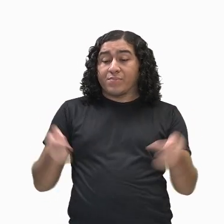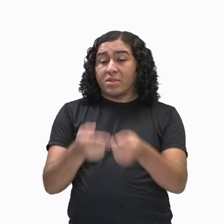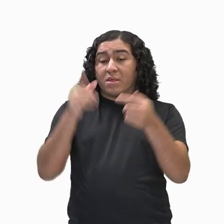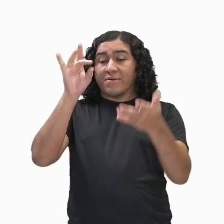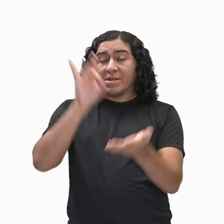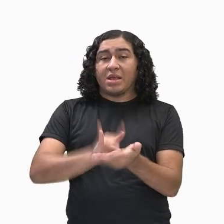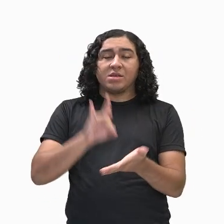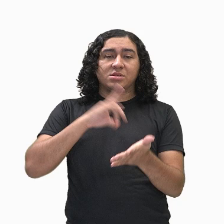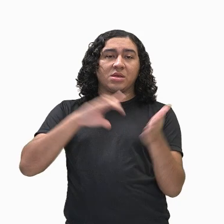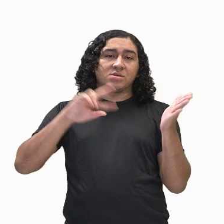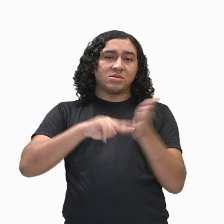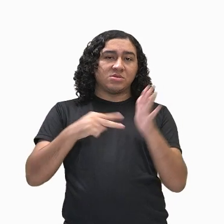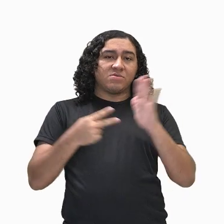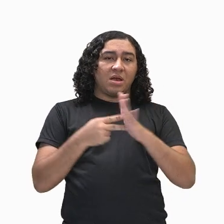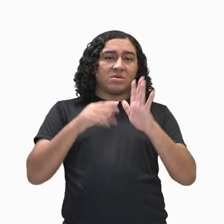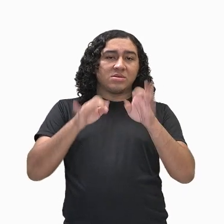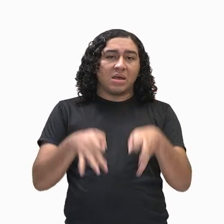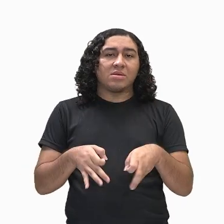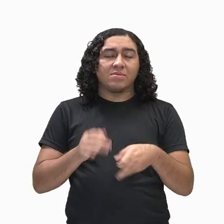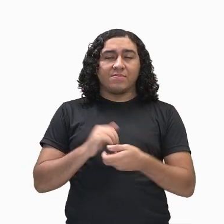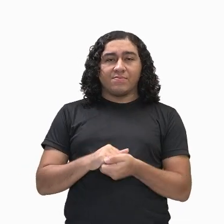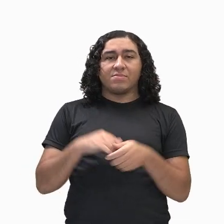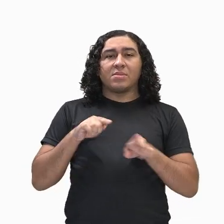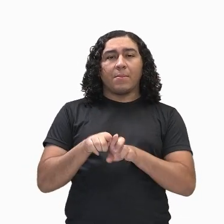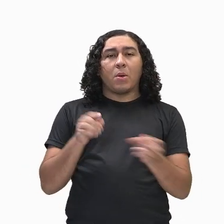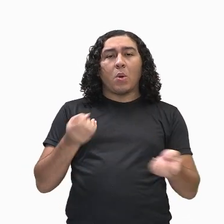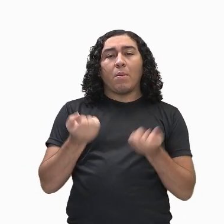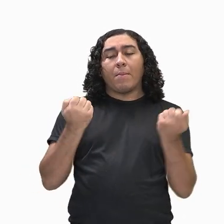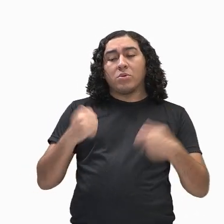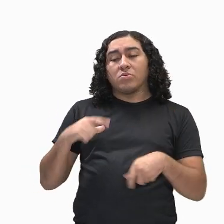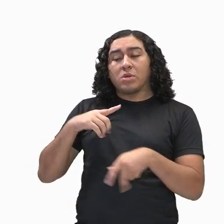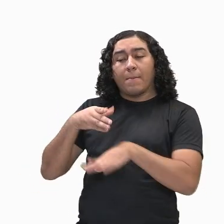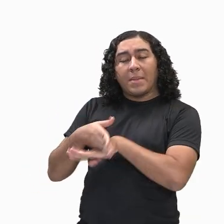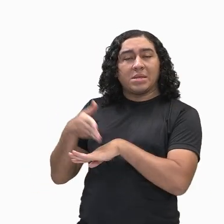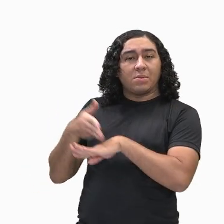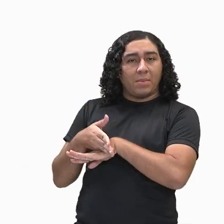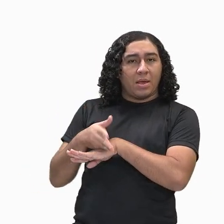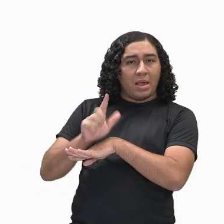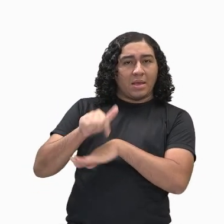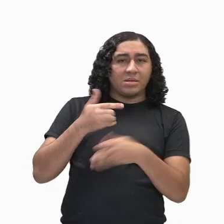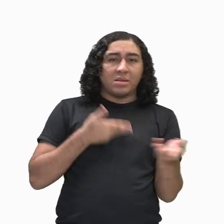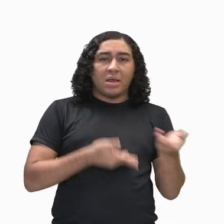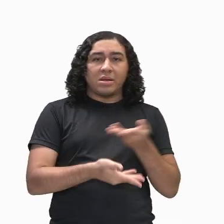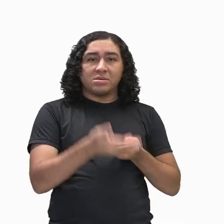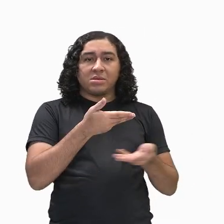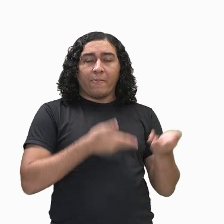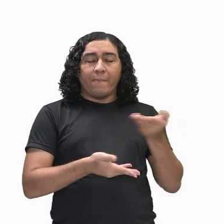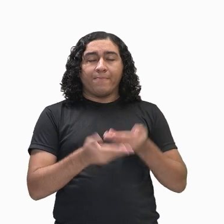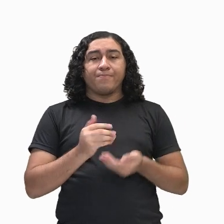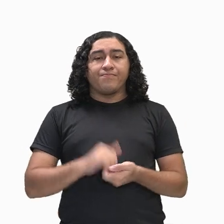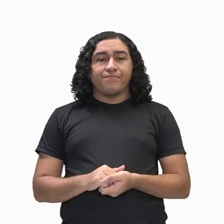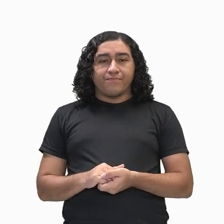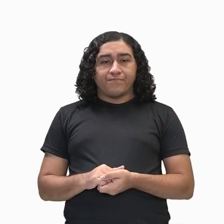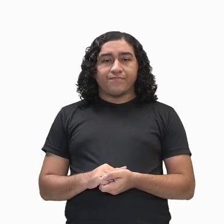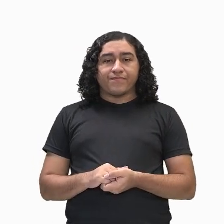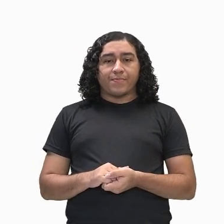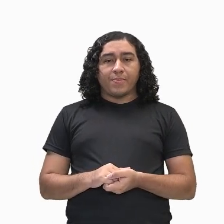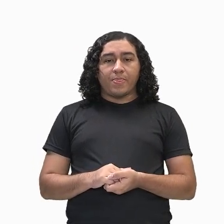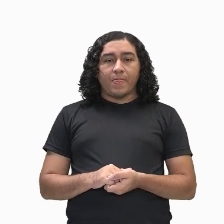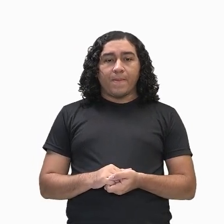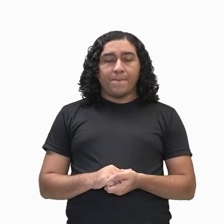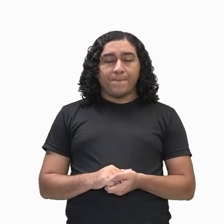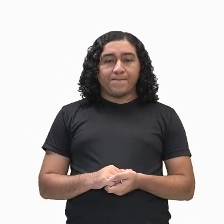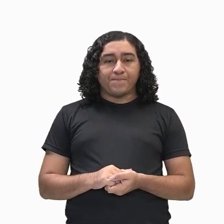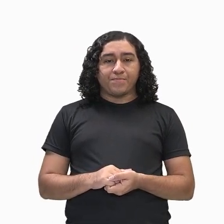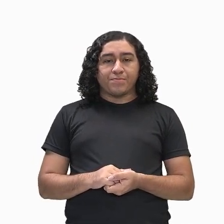um sentido. A razão dessa ocupação vai ser a interação, sendo vista como um